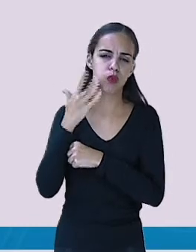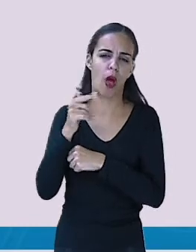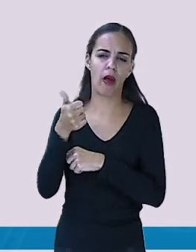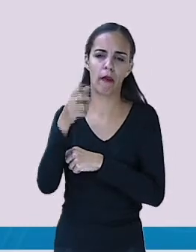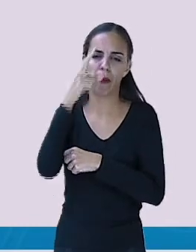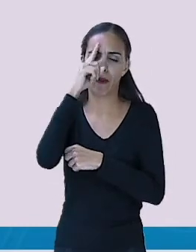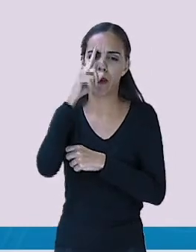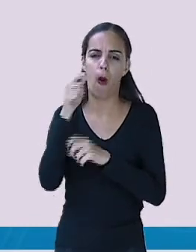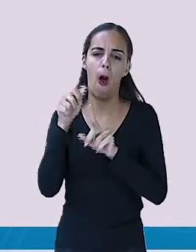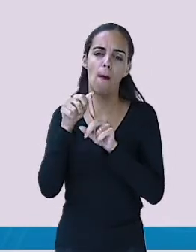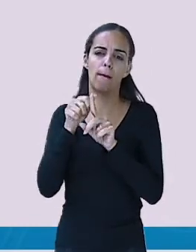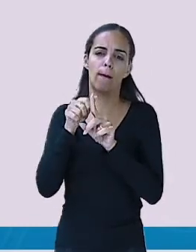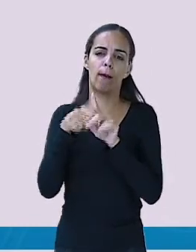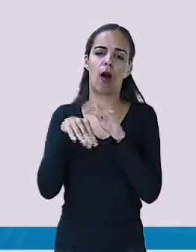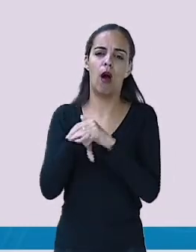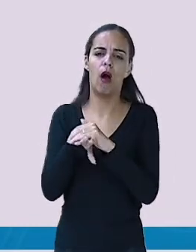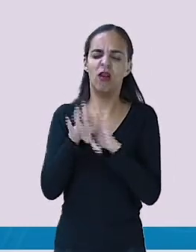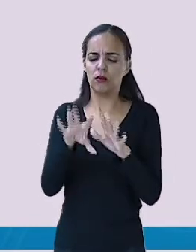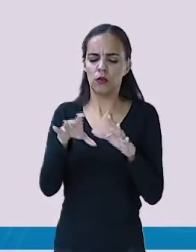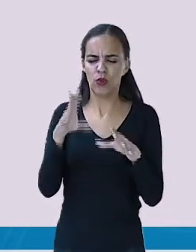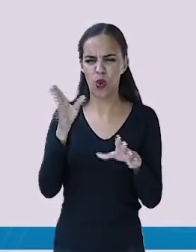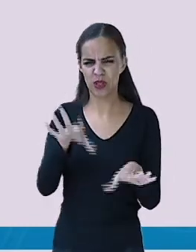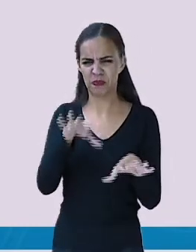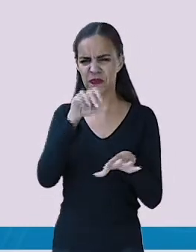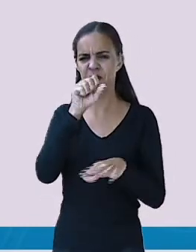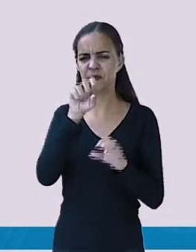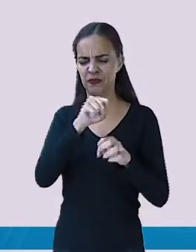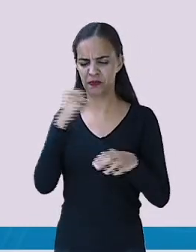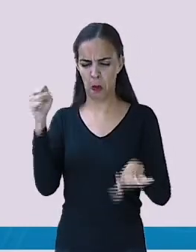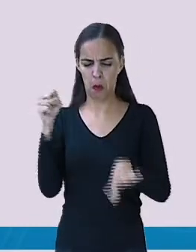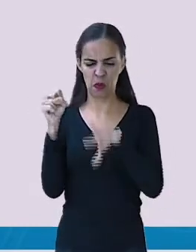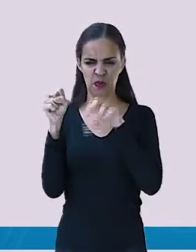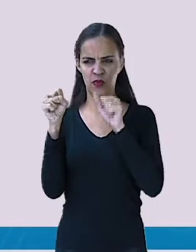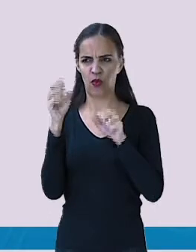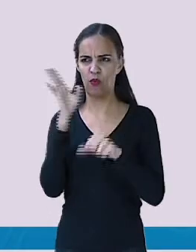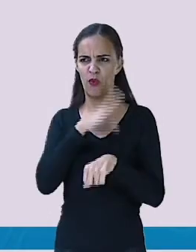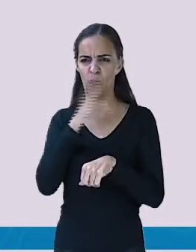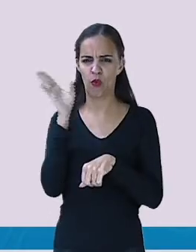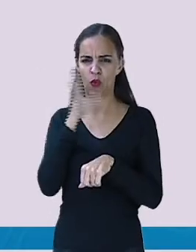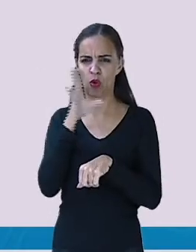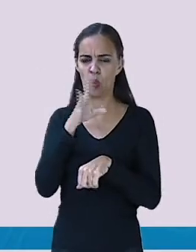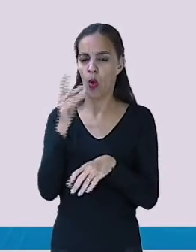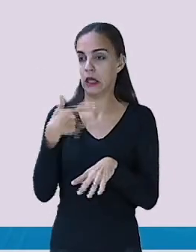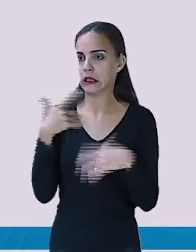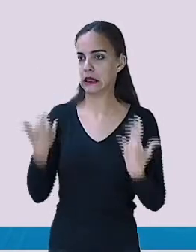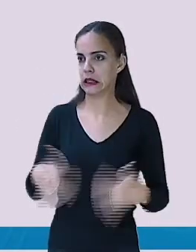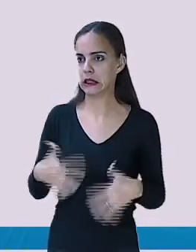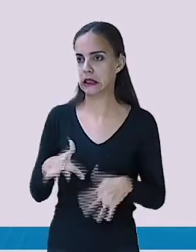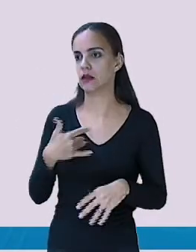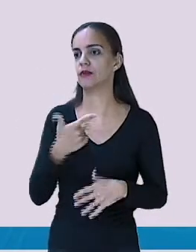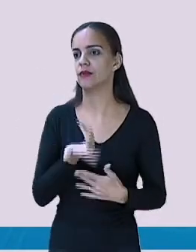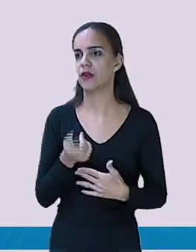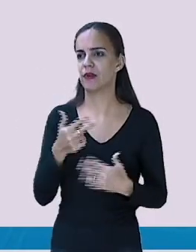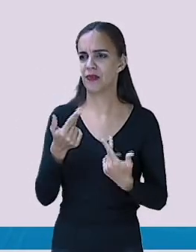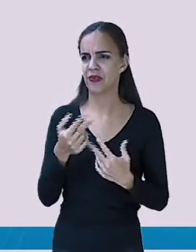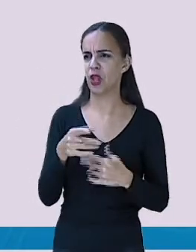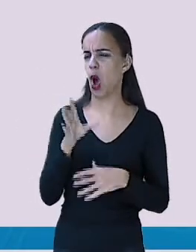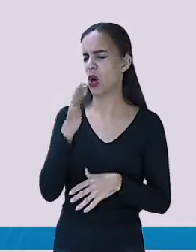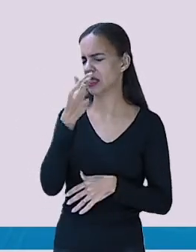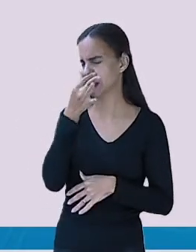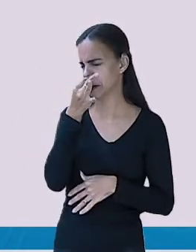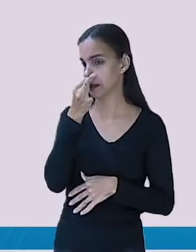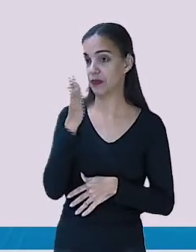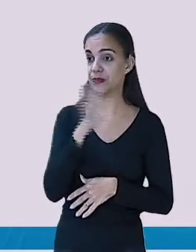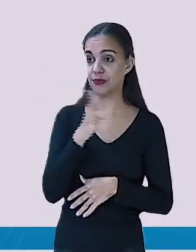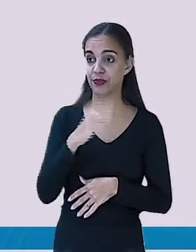transformações químicas estão a mudança de odor nós fazemos isso em alguns e quando a gente pega